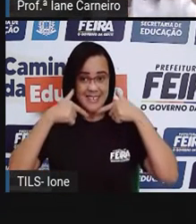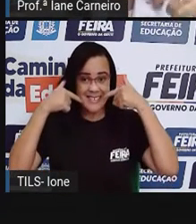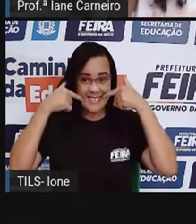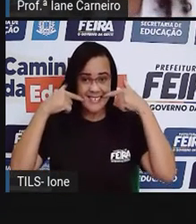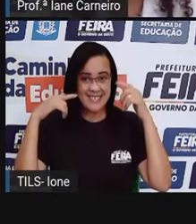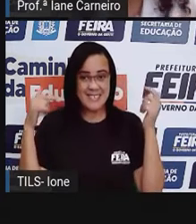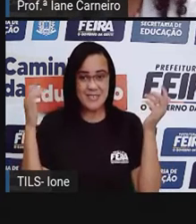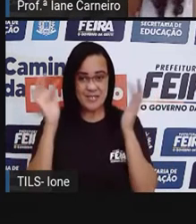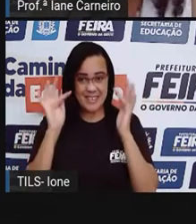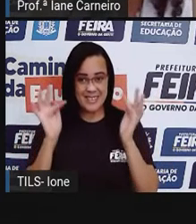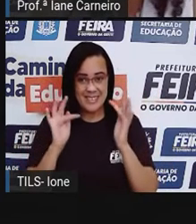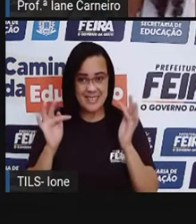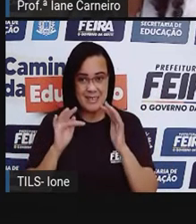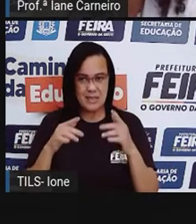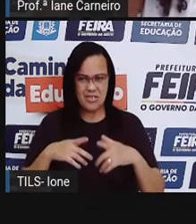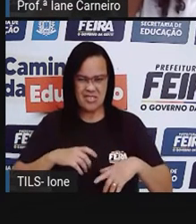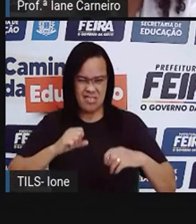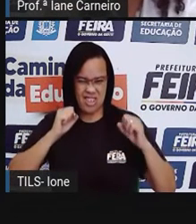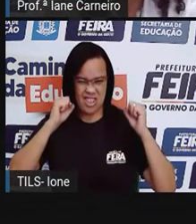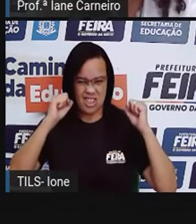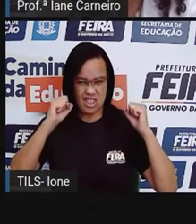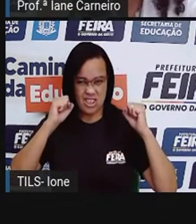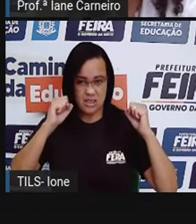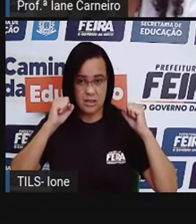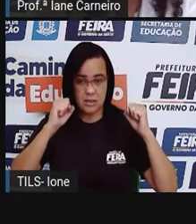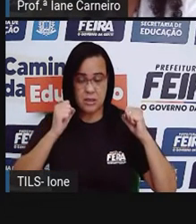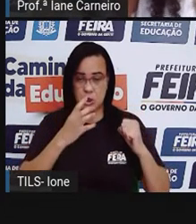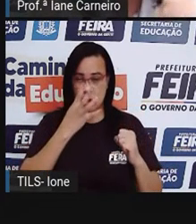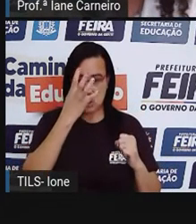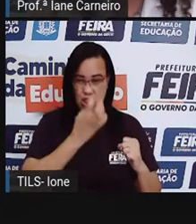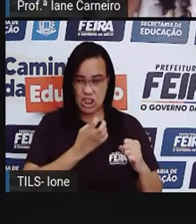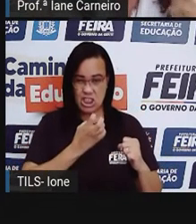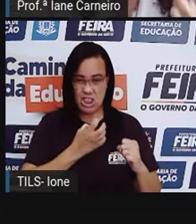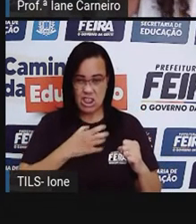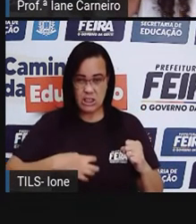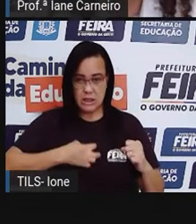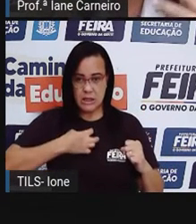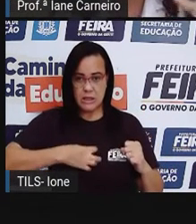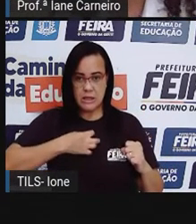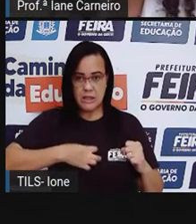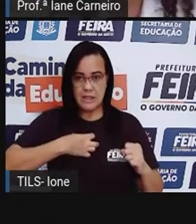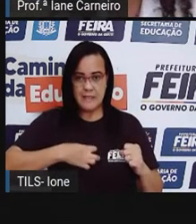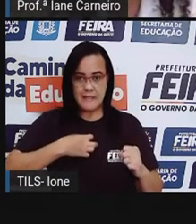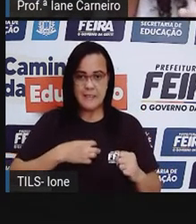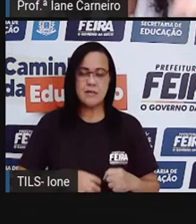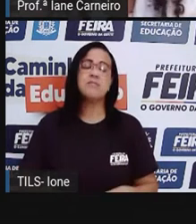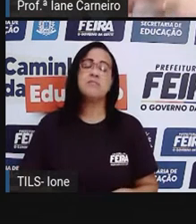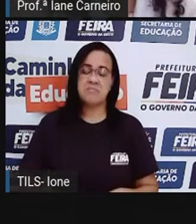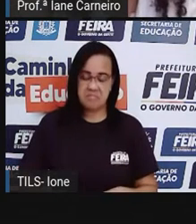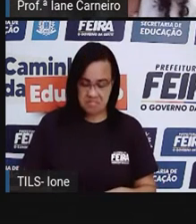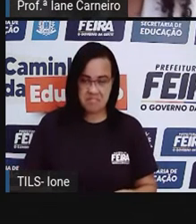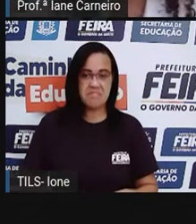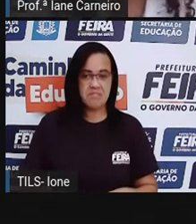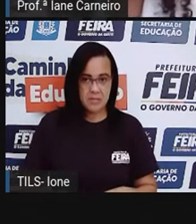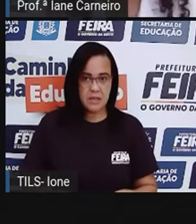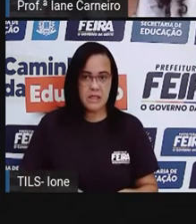E nessa como? Ó, fazendo a cara feia. Porque ela está brava, ela está irritada. Né?